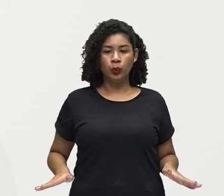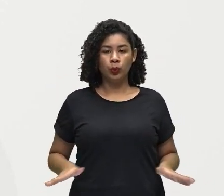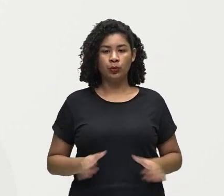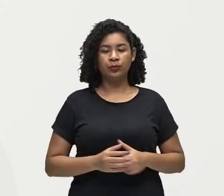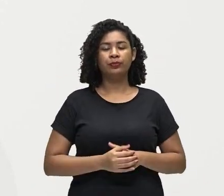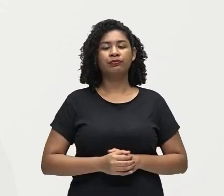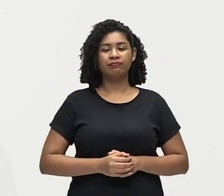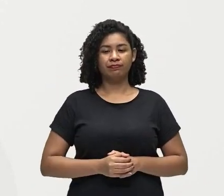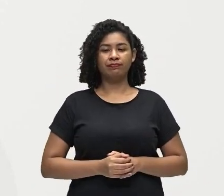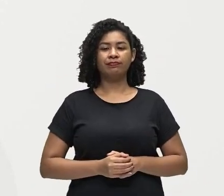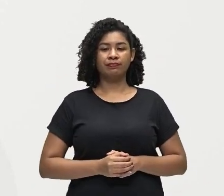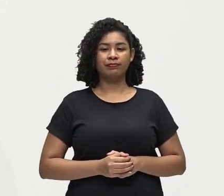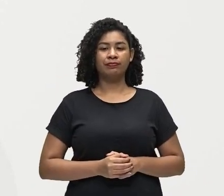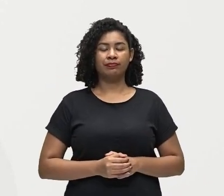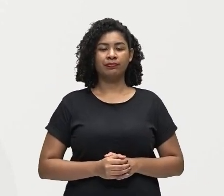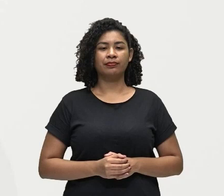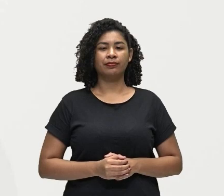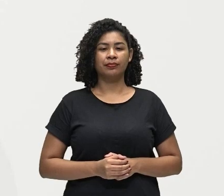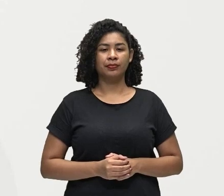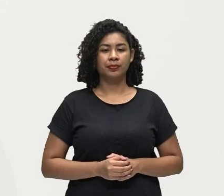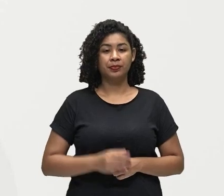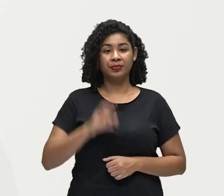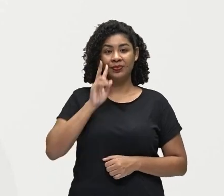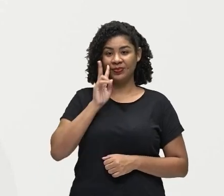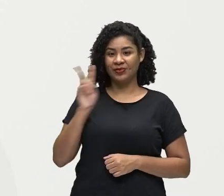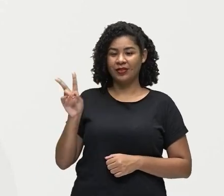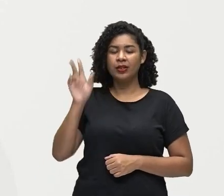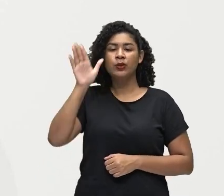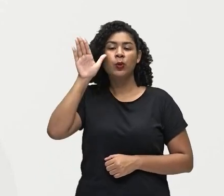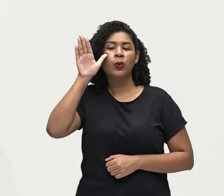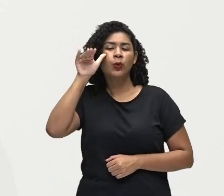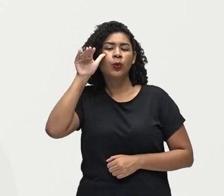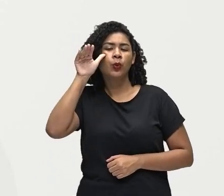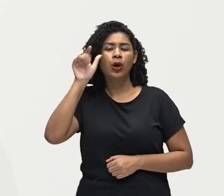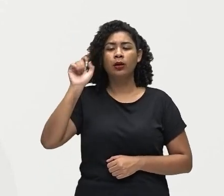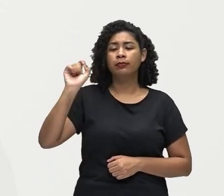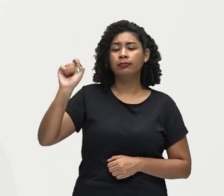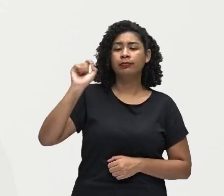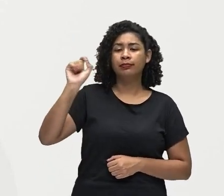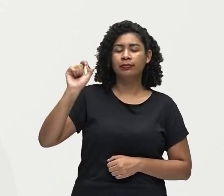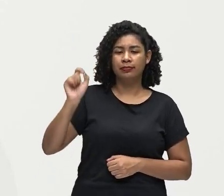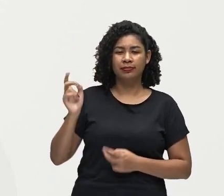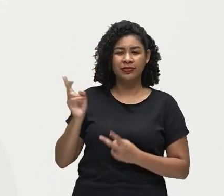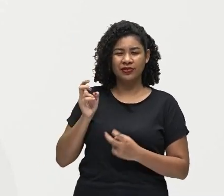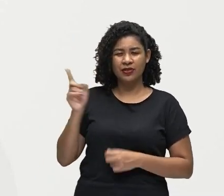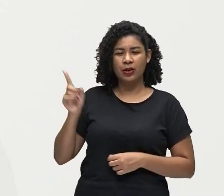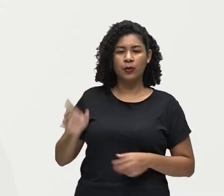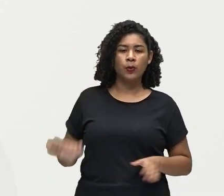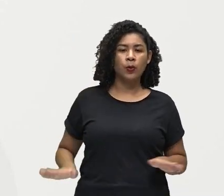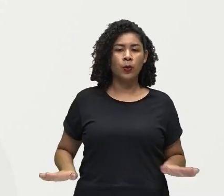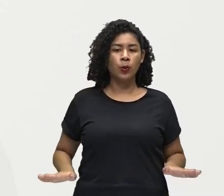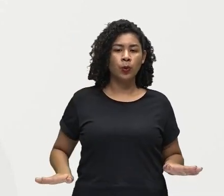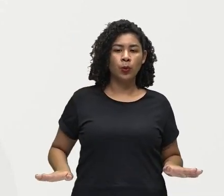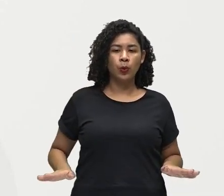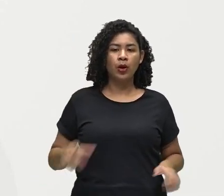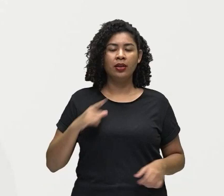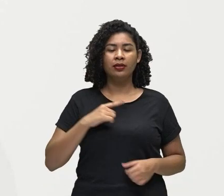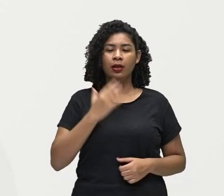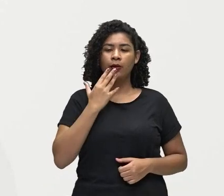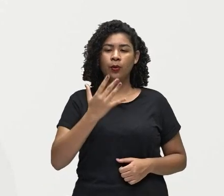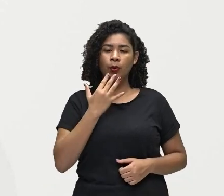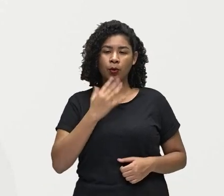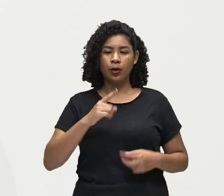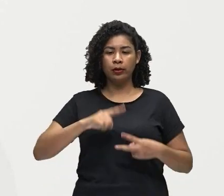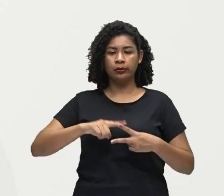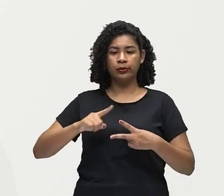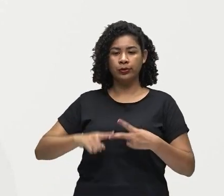o pinguim. E aí, olha só que curioso, na imagem você está observando ali o pinguim, né? E o pinguim ele tem essas duas cores, na frente ele é